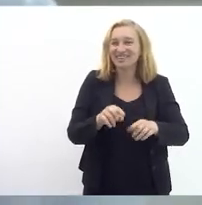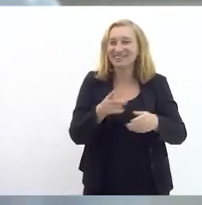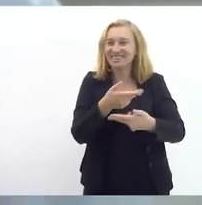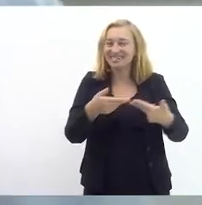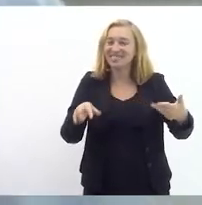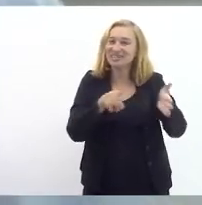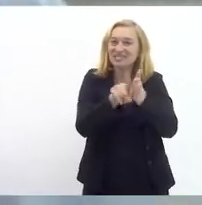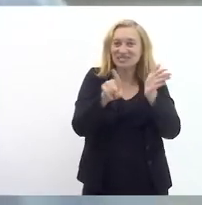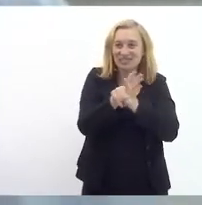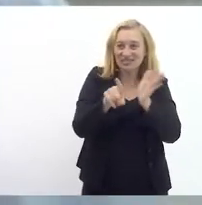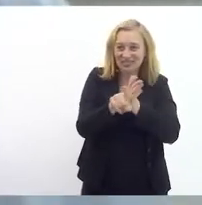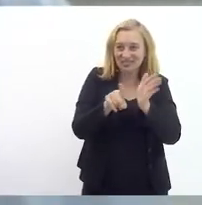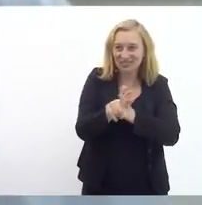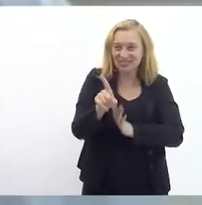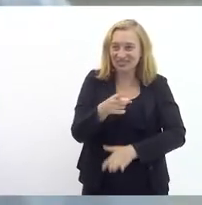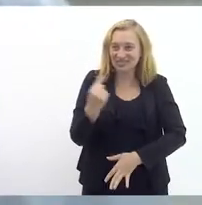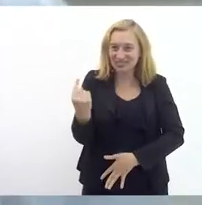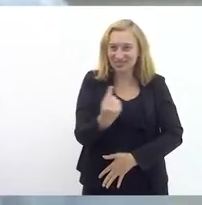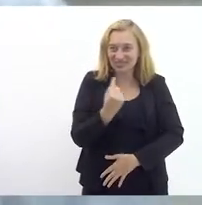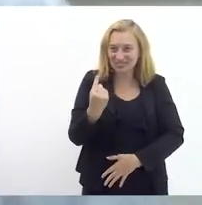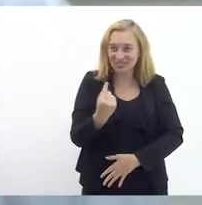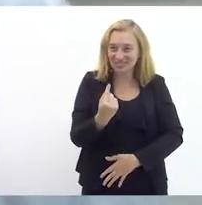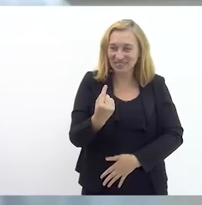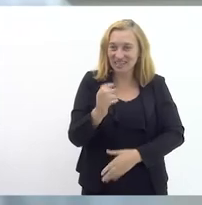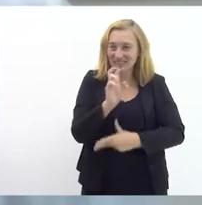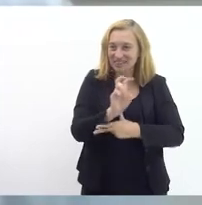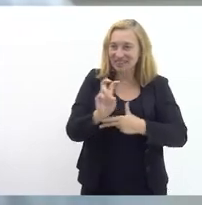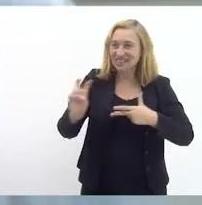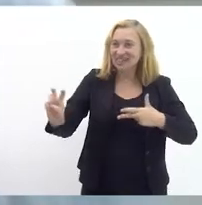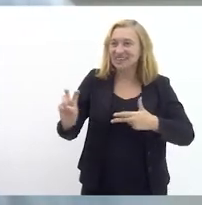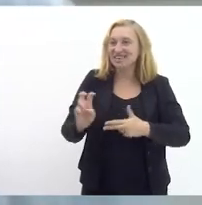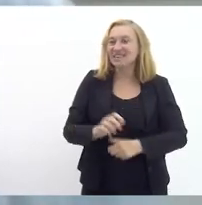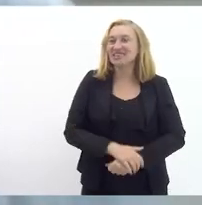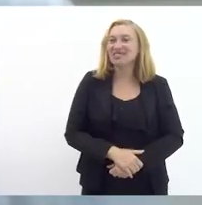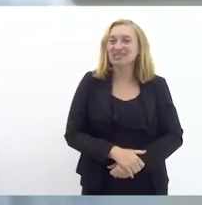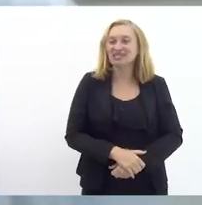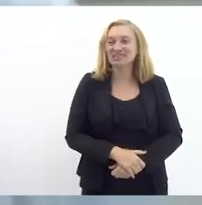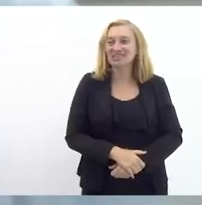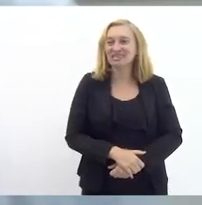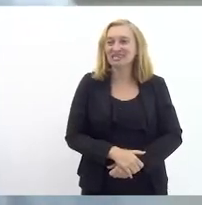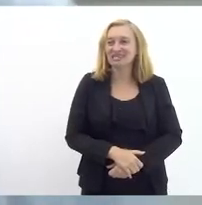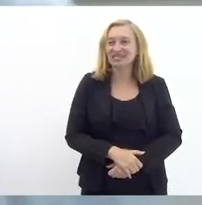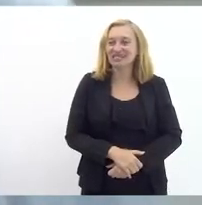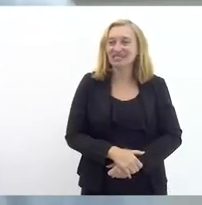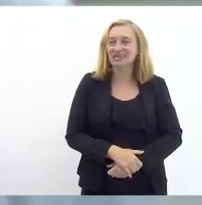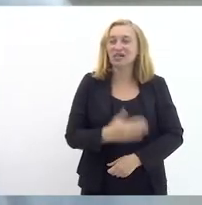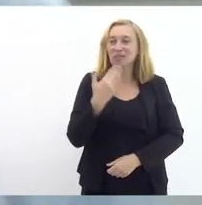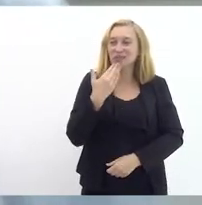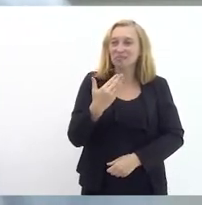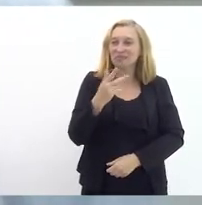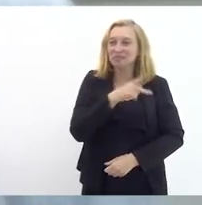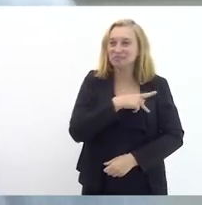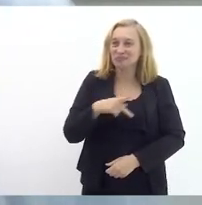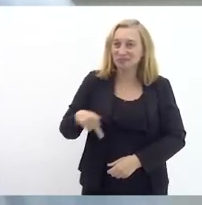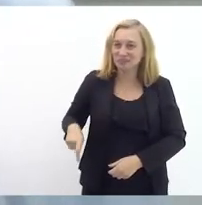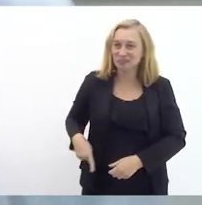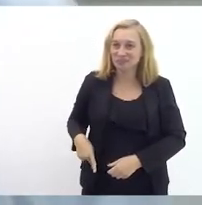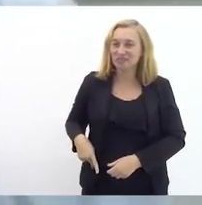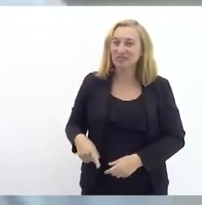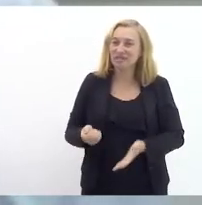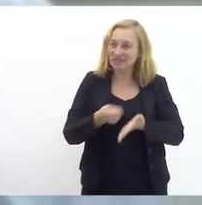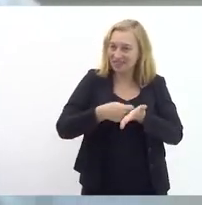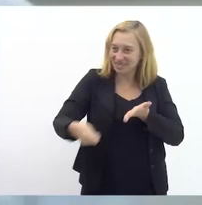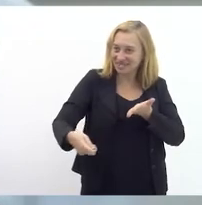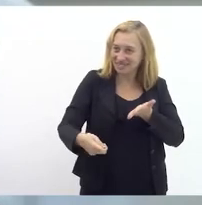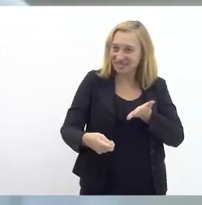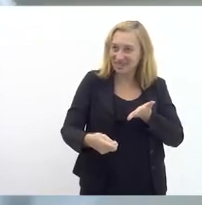perguntas nossas à Supervia. Assim, eu peço à presidente que faça por escrito, para